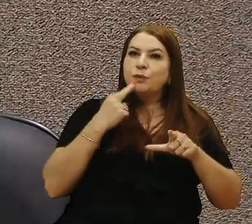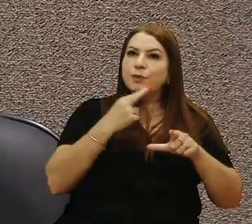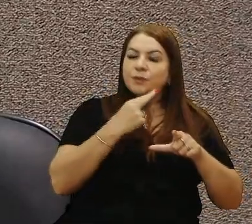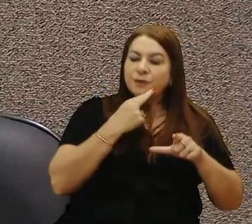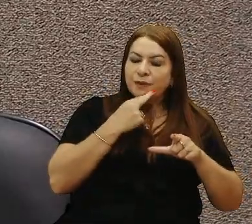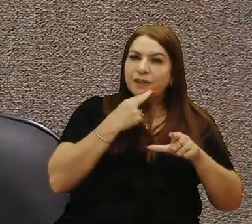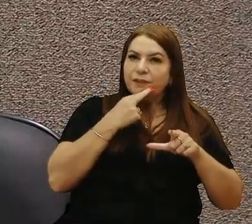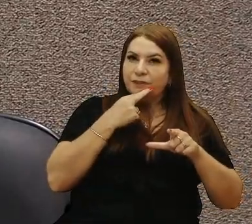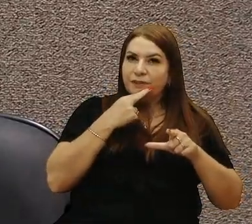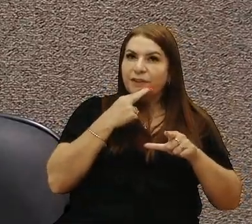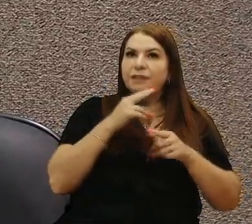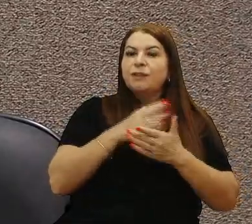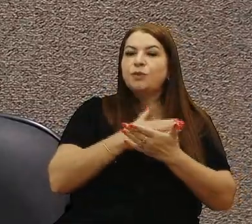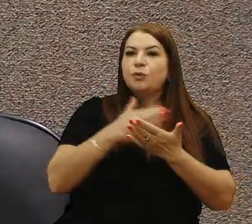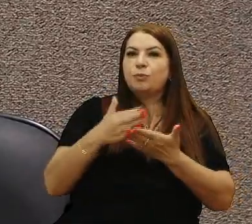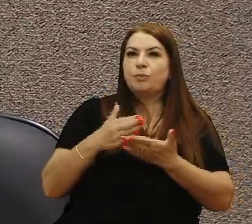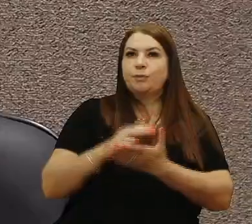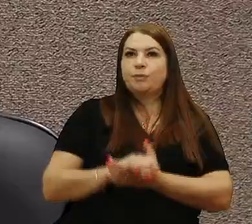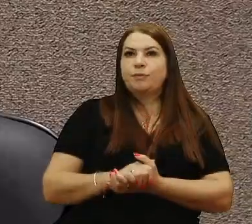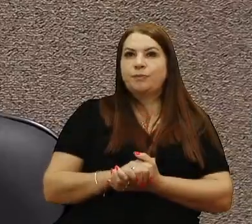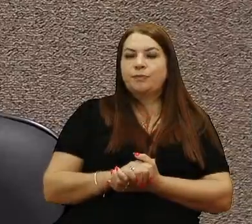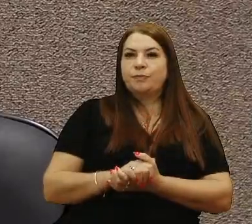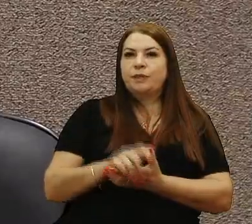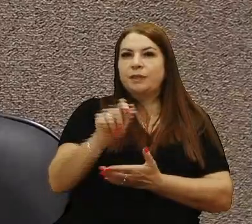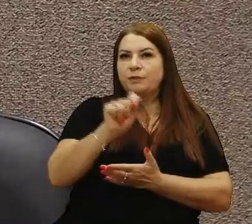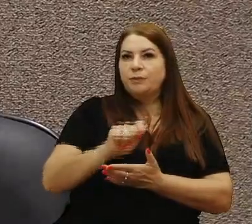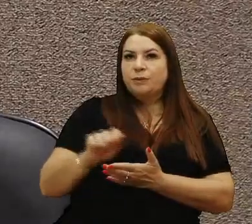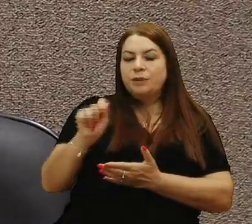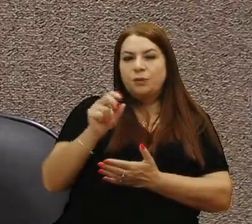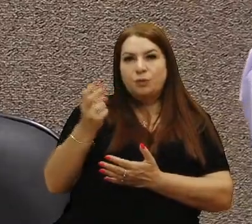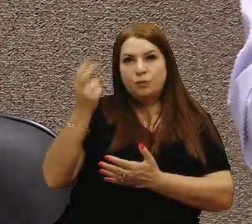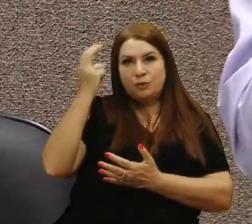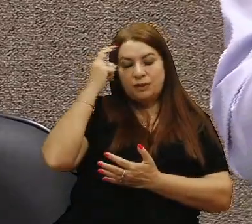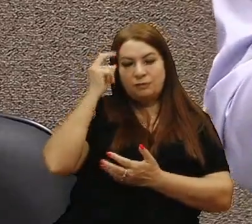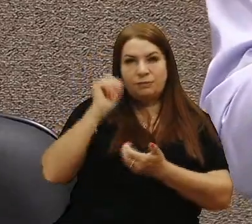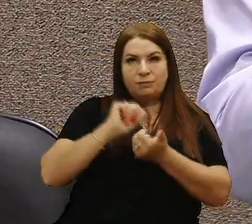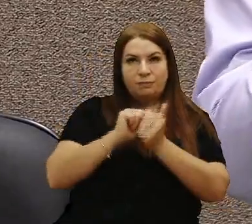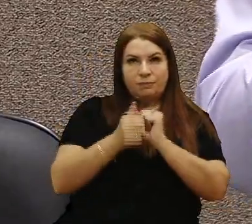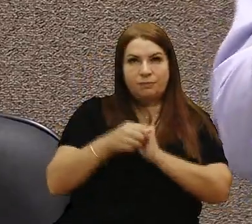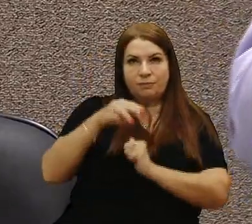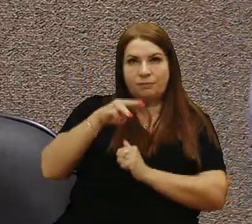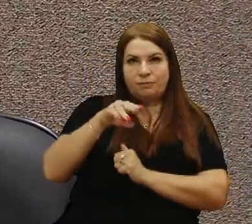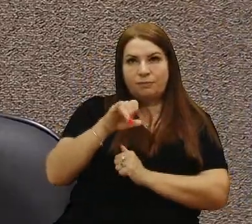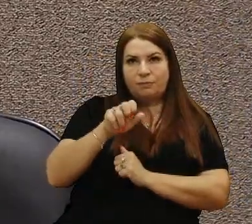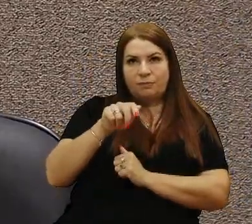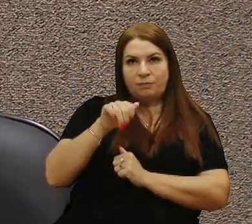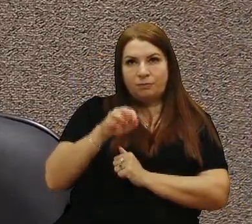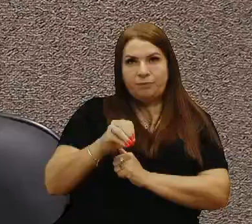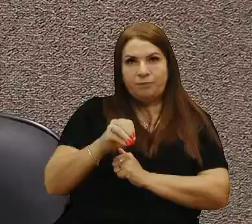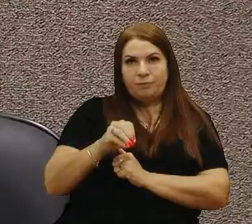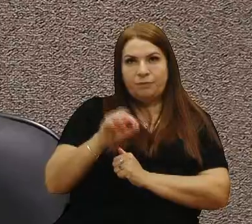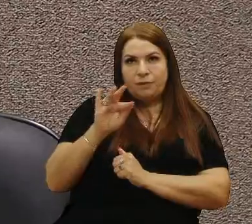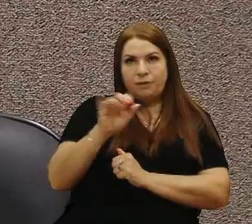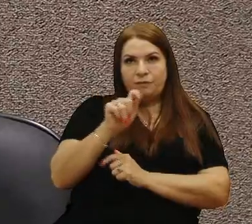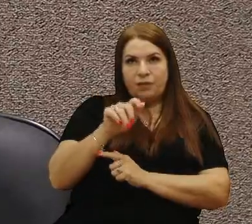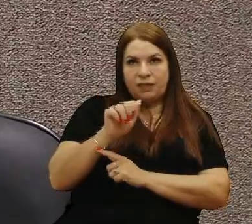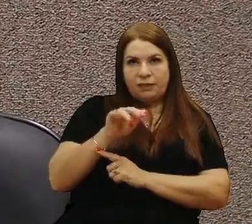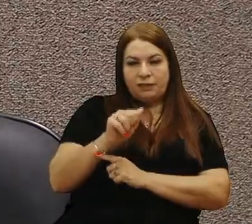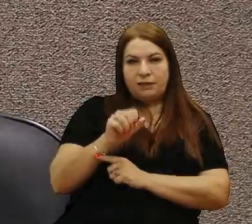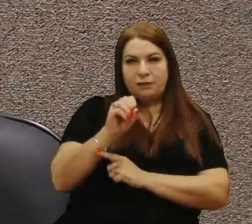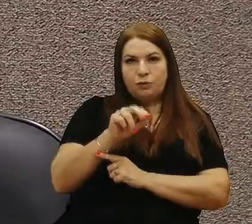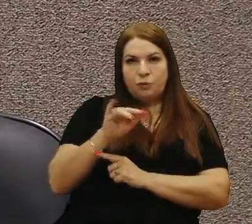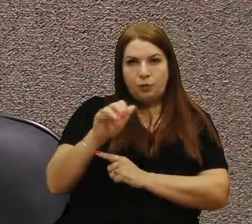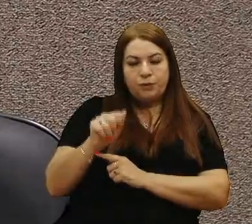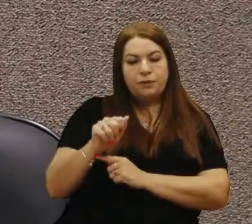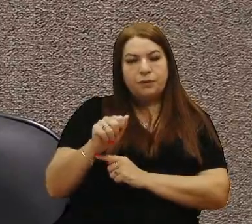meu avô, iniciou a Associação Cultural e Esportiva Minuano de Fazenda Souza.